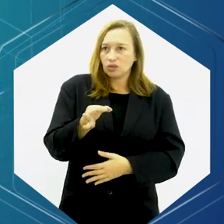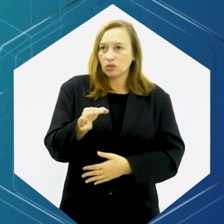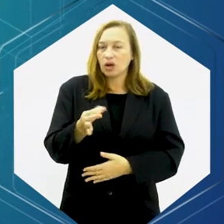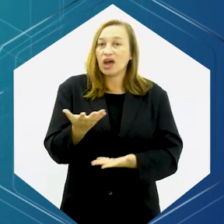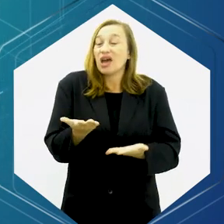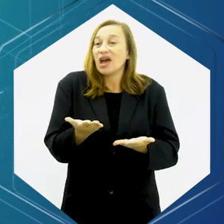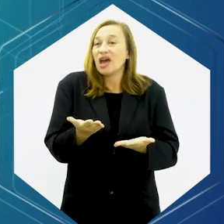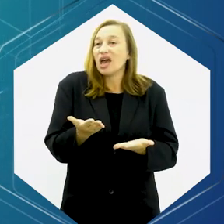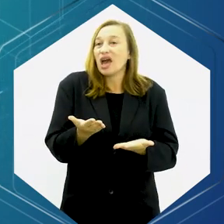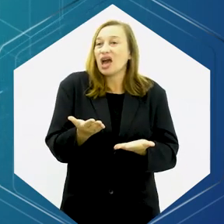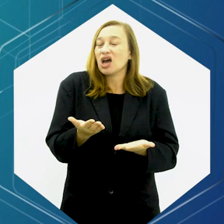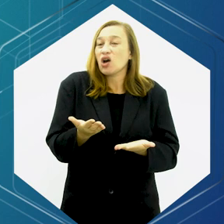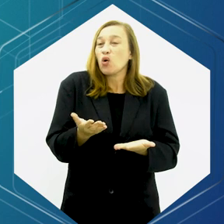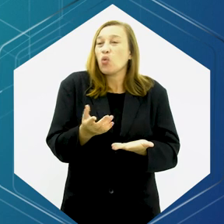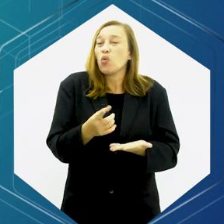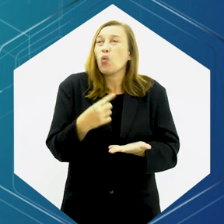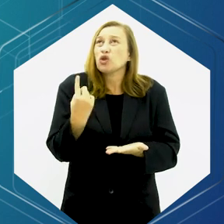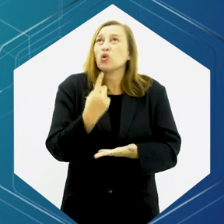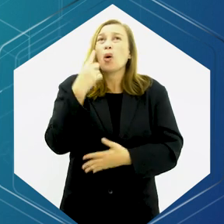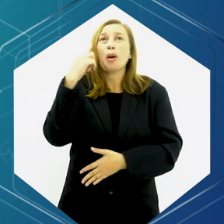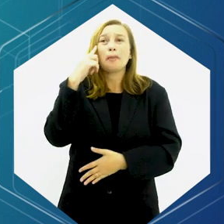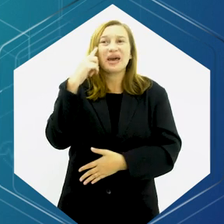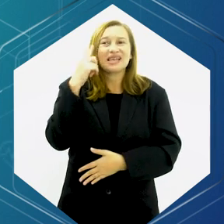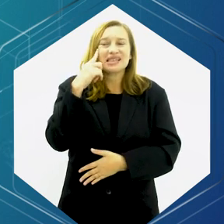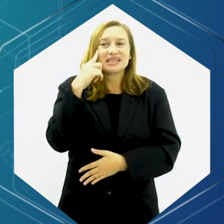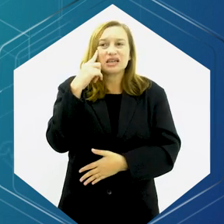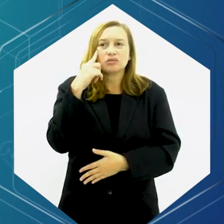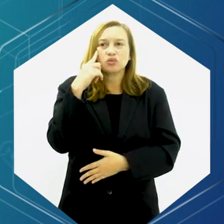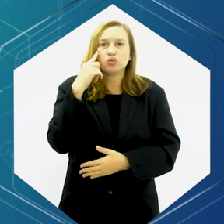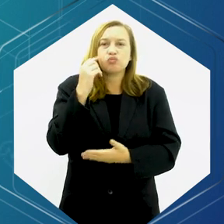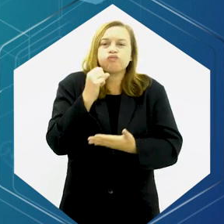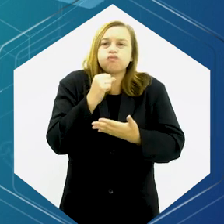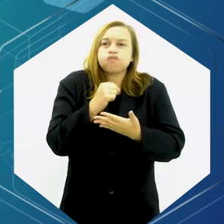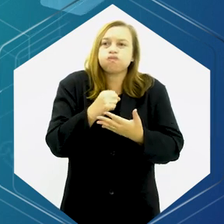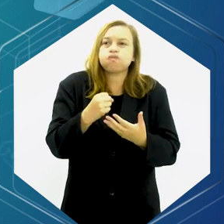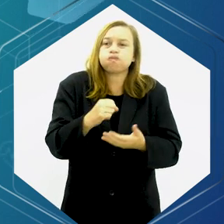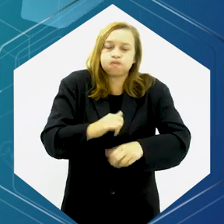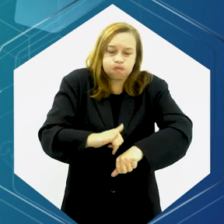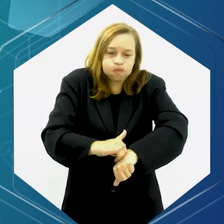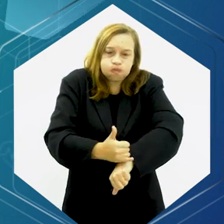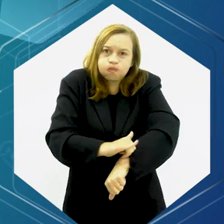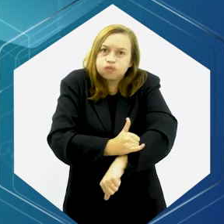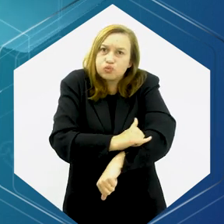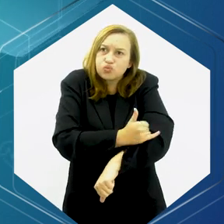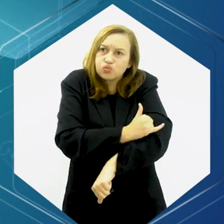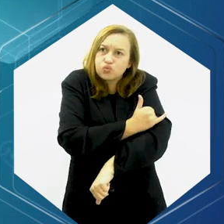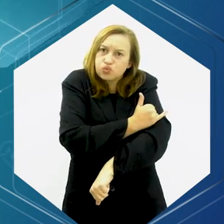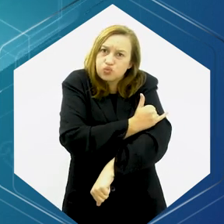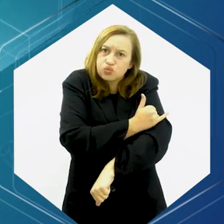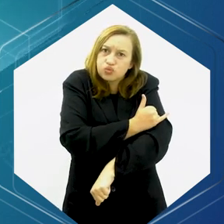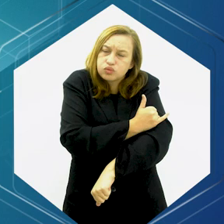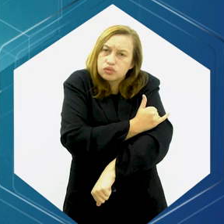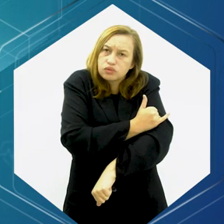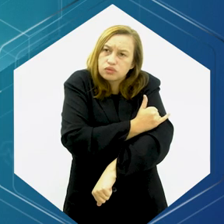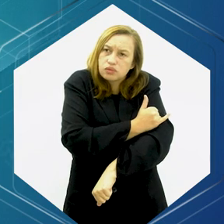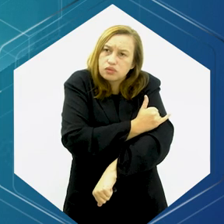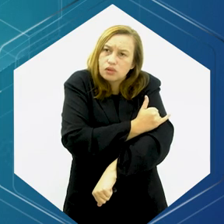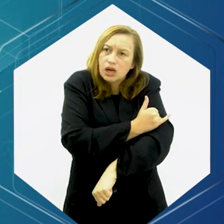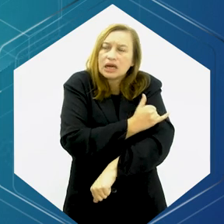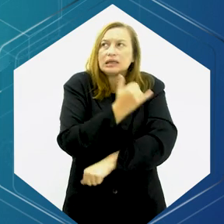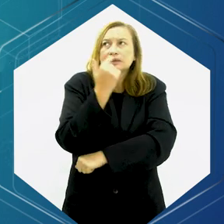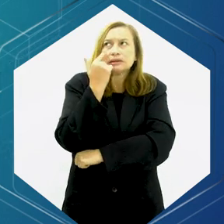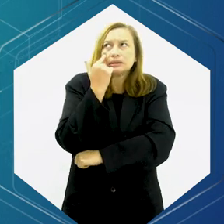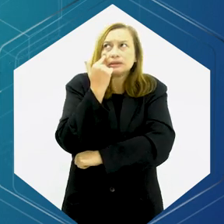Claro a o gasto porque quando a gente pensa em ganho de peso então a gente pensa em uma equação que